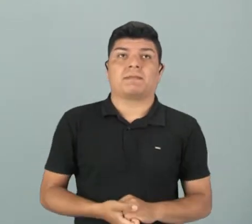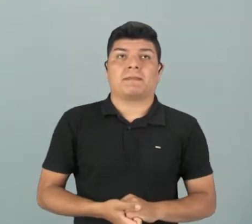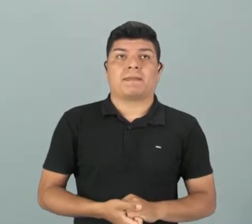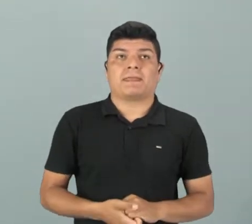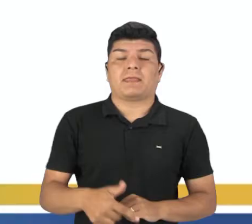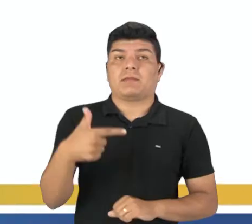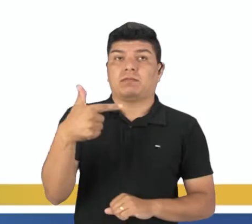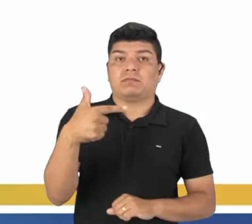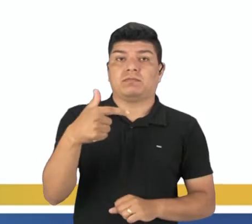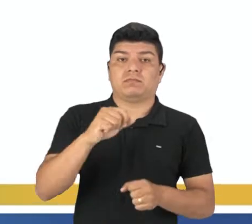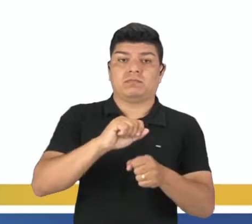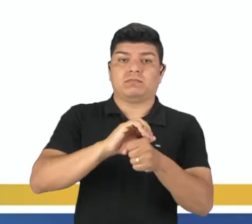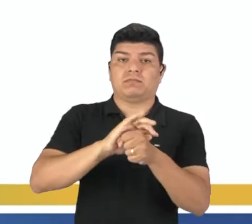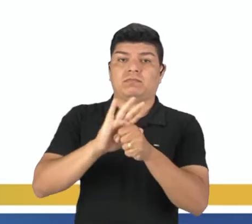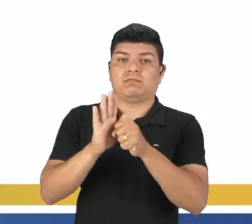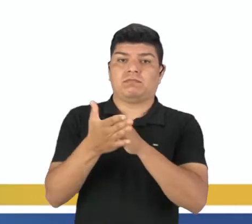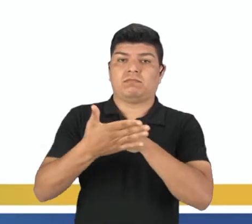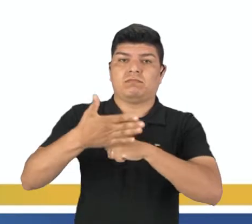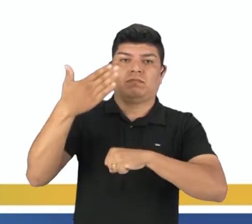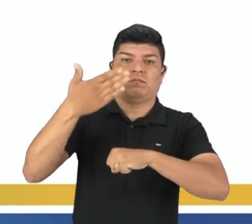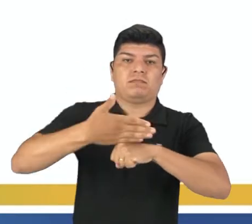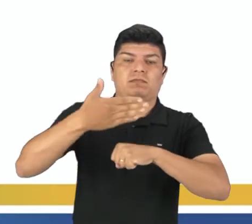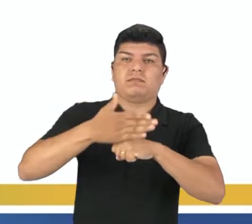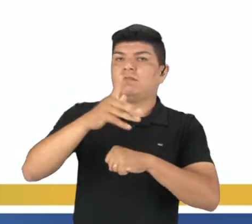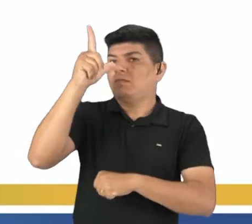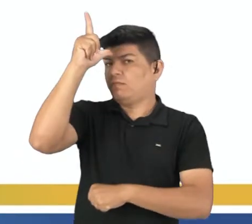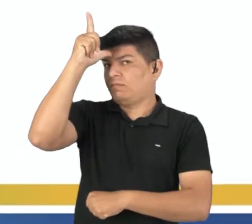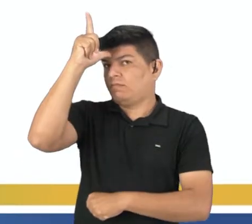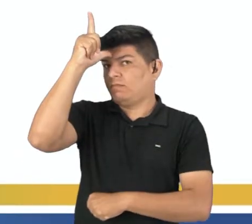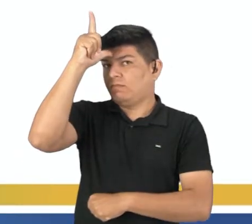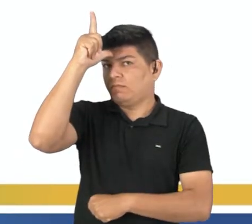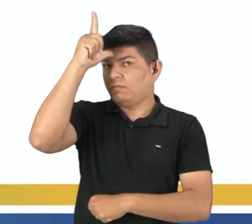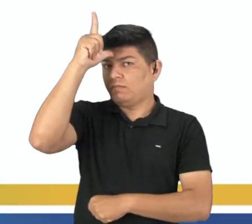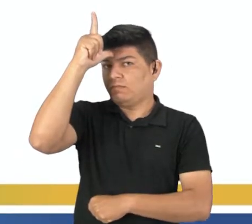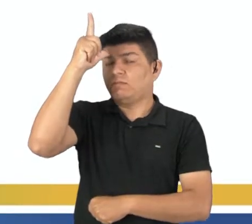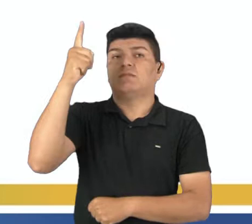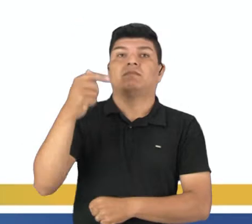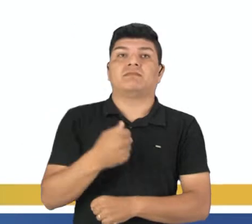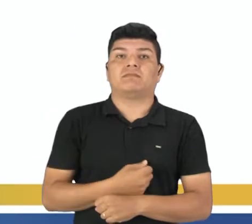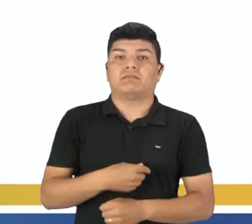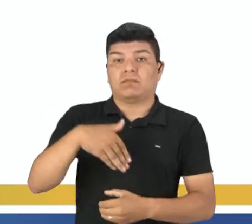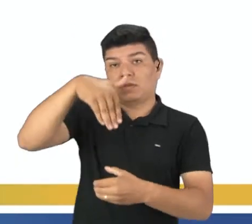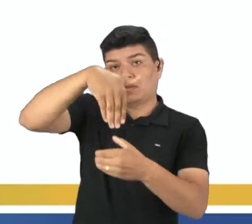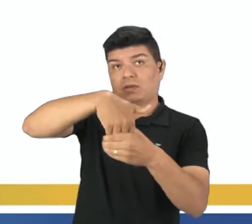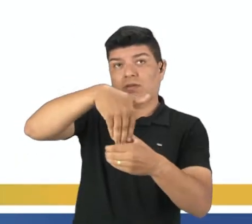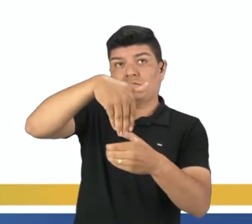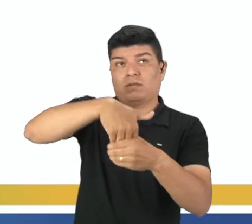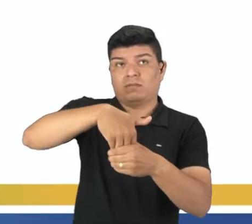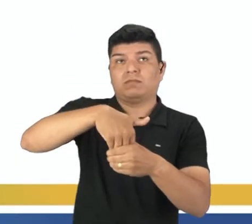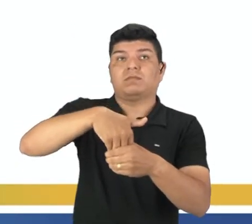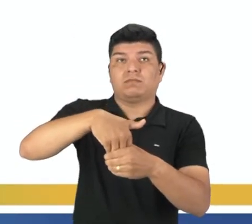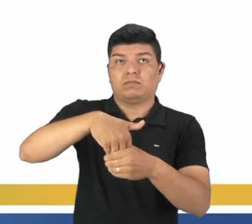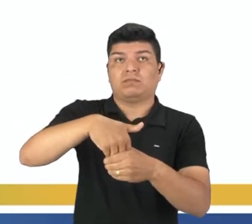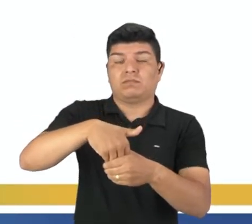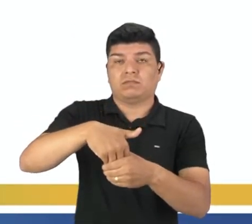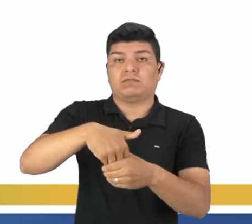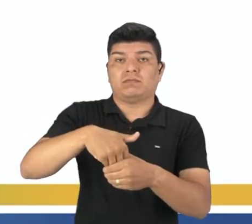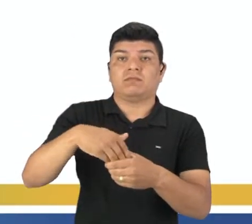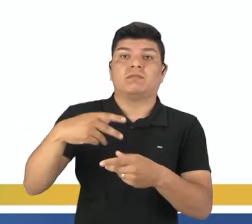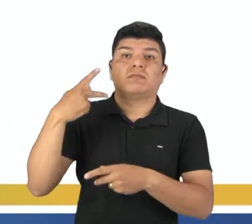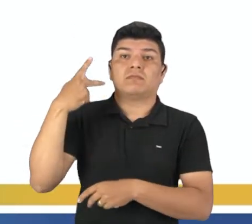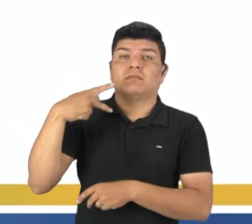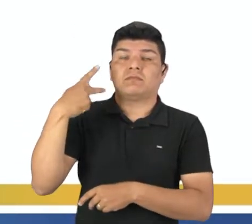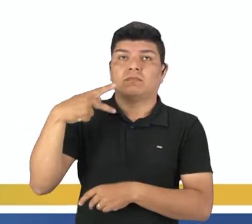O segundo é o nazismo na Alemanha. Nas eleições parlamentares alemãs de 1930, o Partido